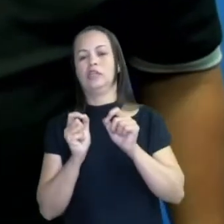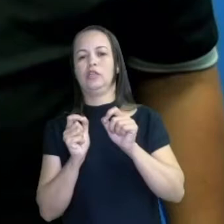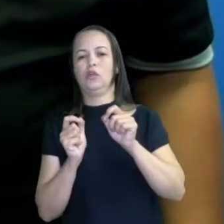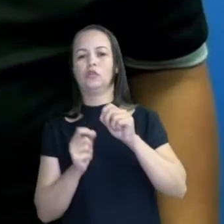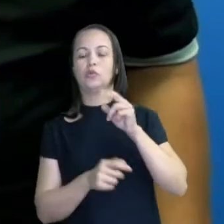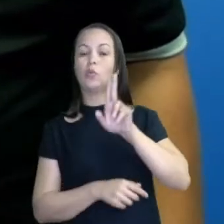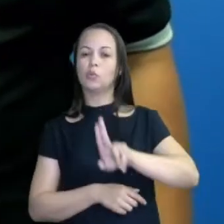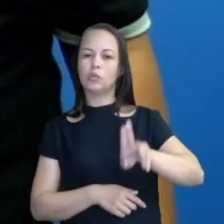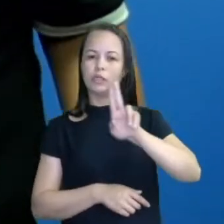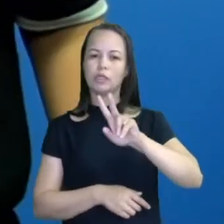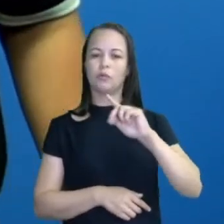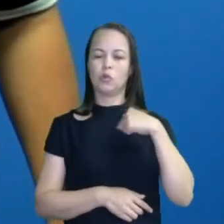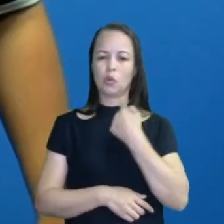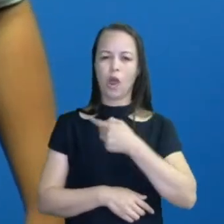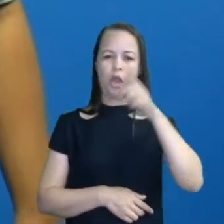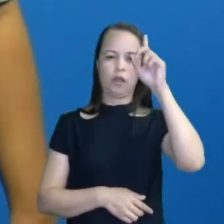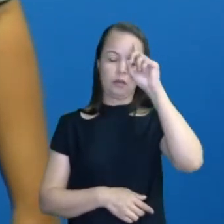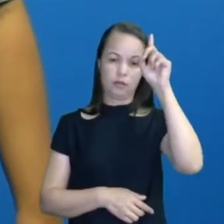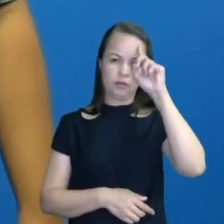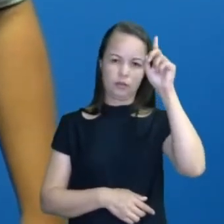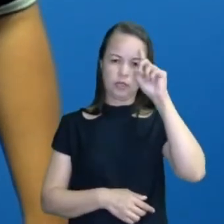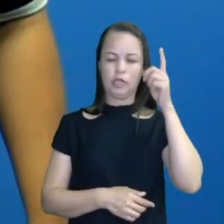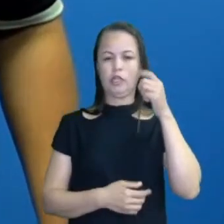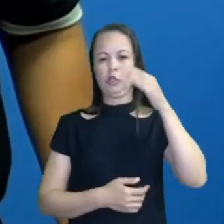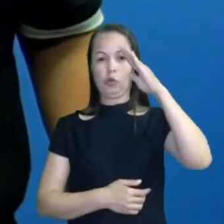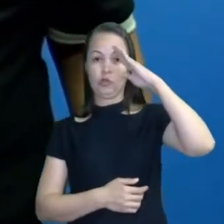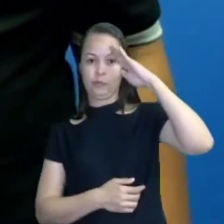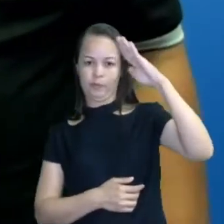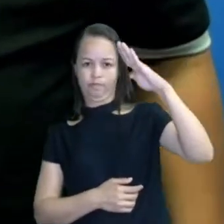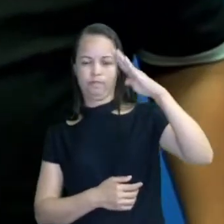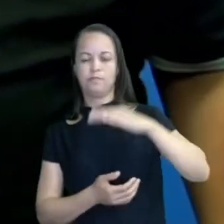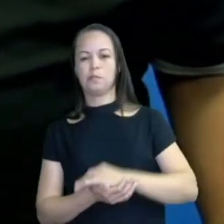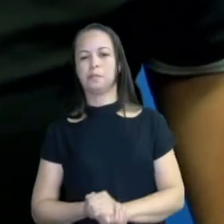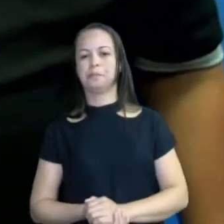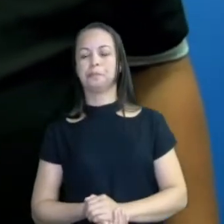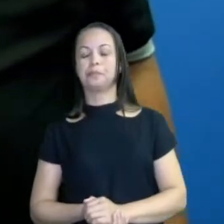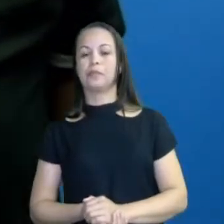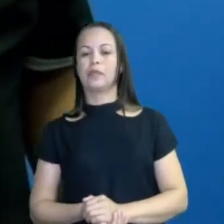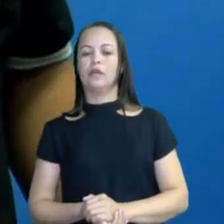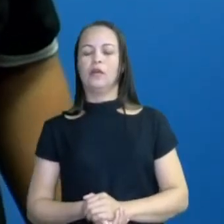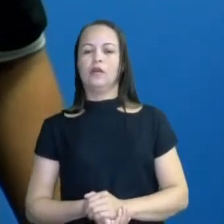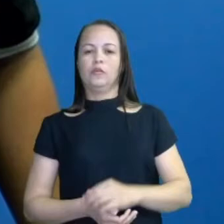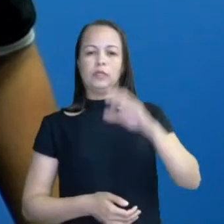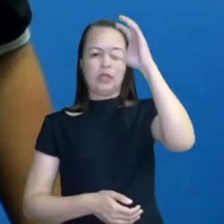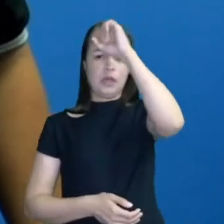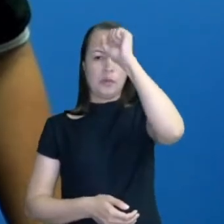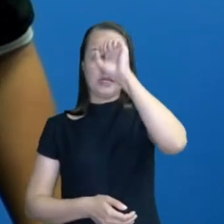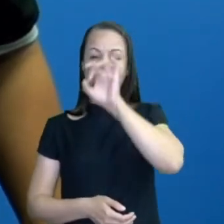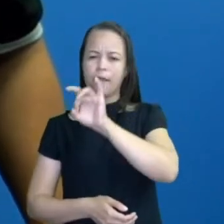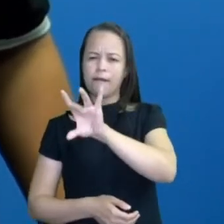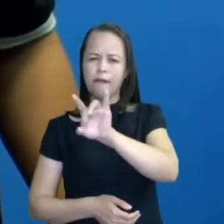dia a dia, né? Os sinais principais. Nós vamos aprender sobre